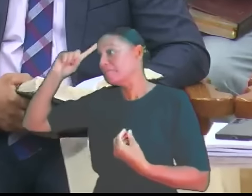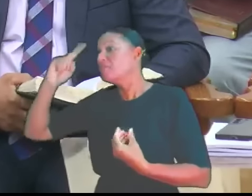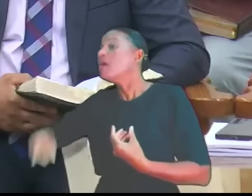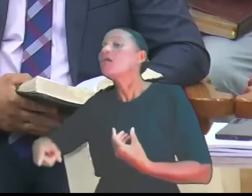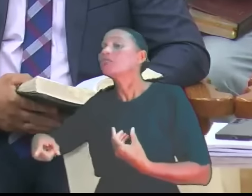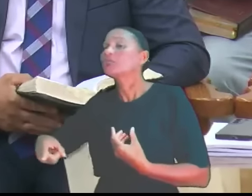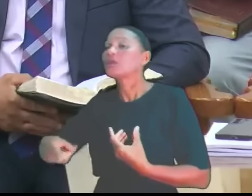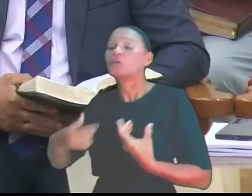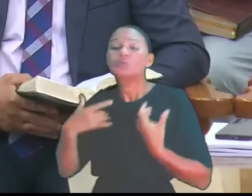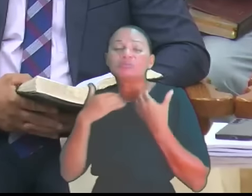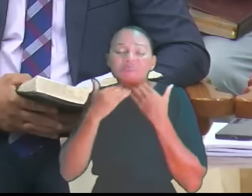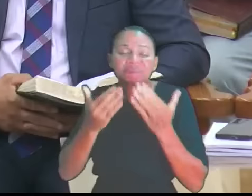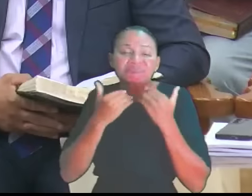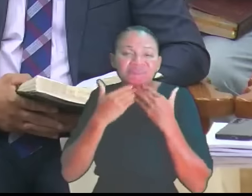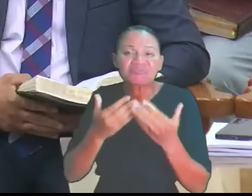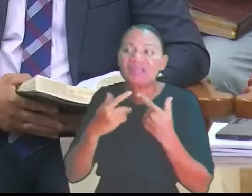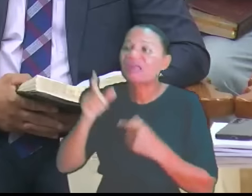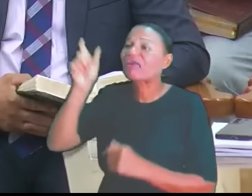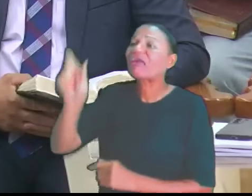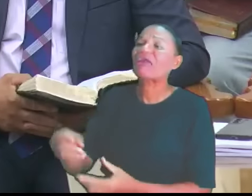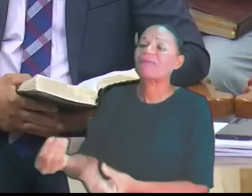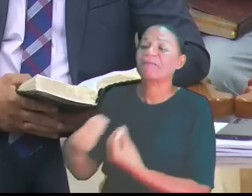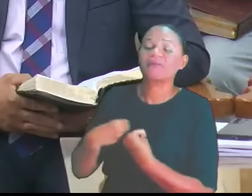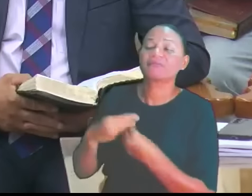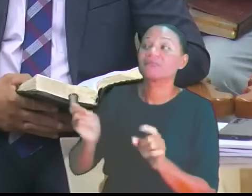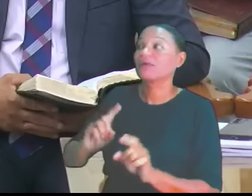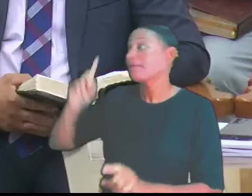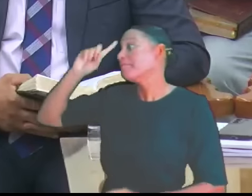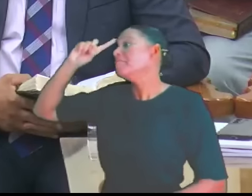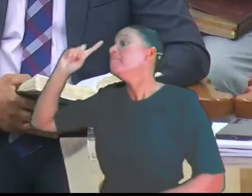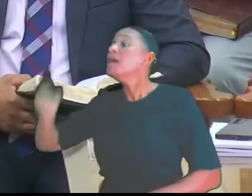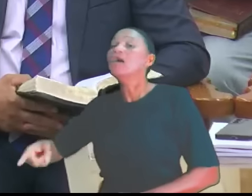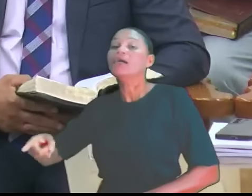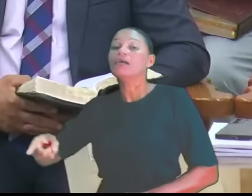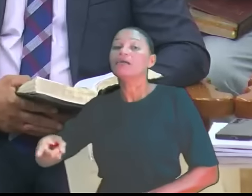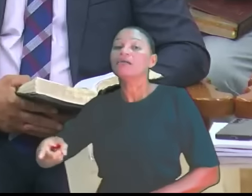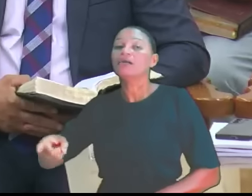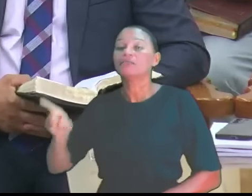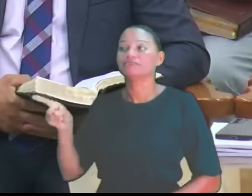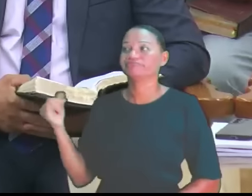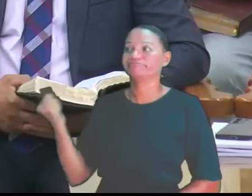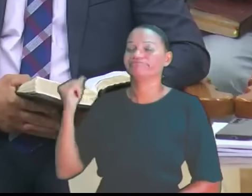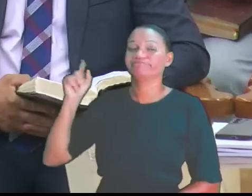Eu não quero saber quem está trazendo, eu quero saber quem está mandando.